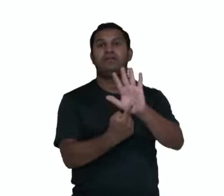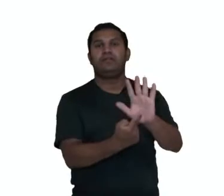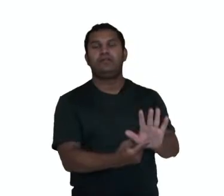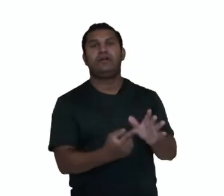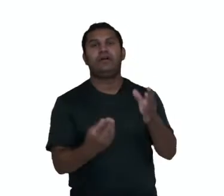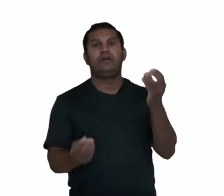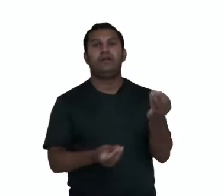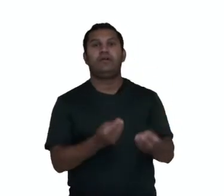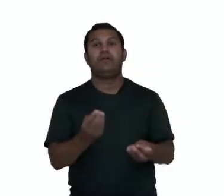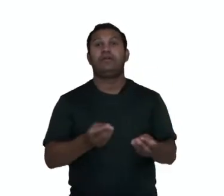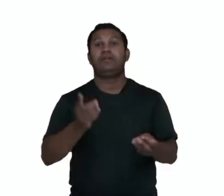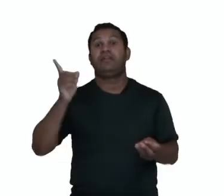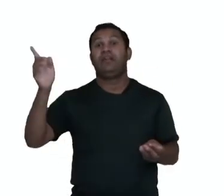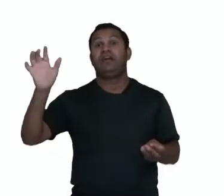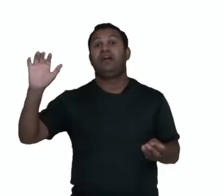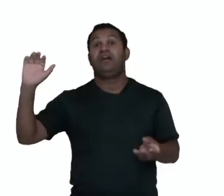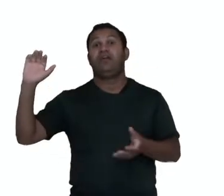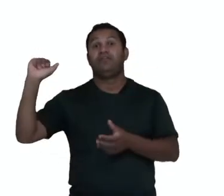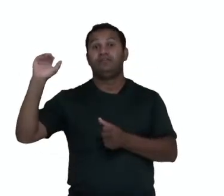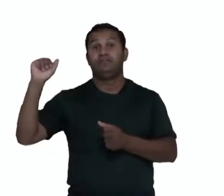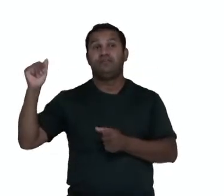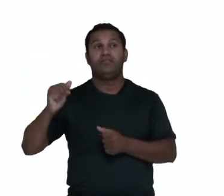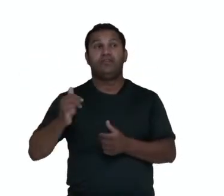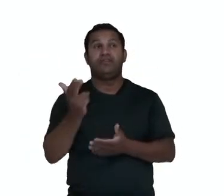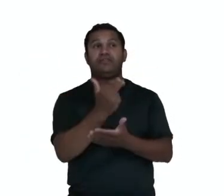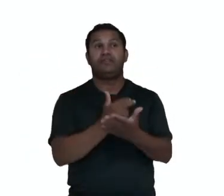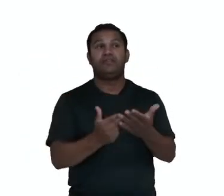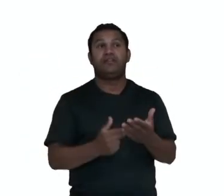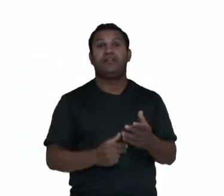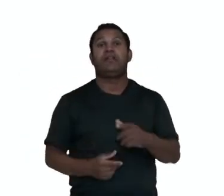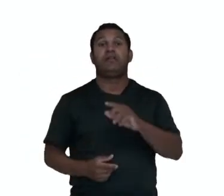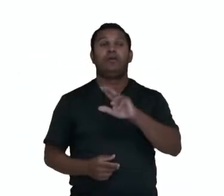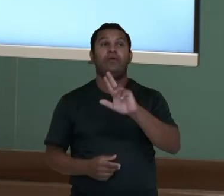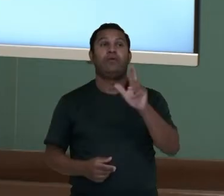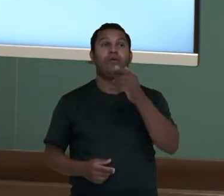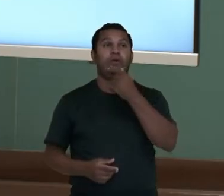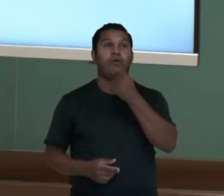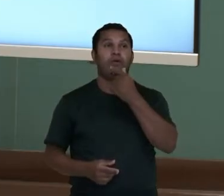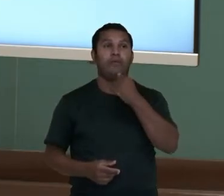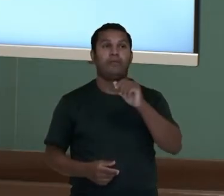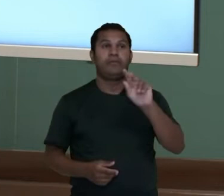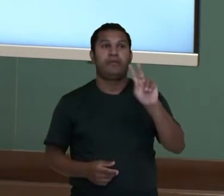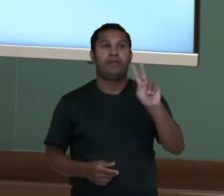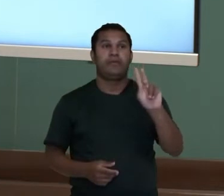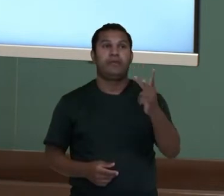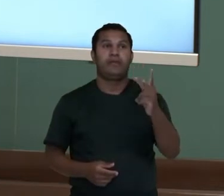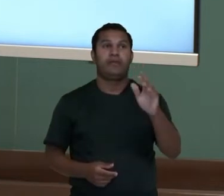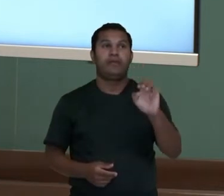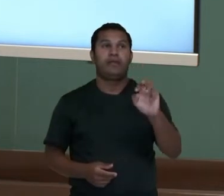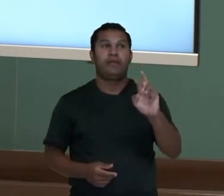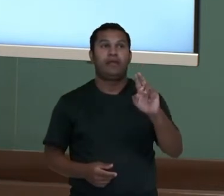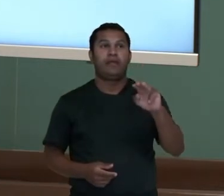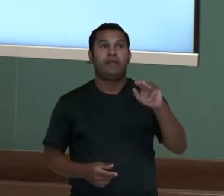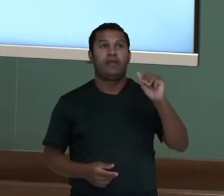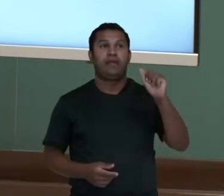dos espanhóis. E aqui ele retrata o Hernán Cortés. A gente vai percebendo na feição dos espanhóis, né, mais